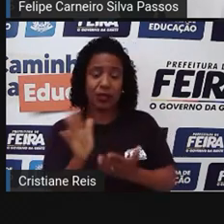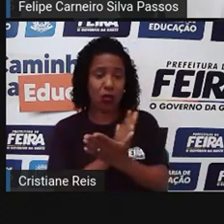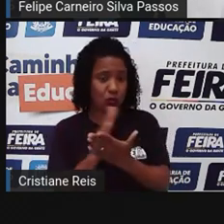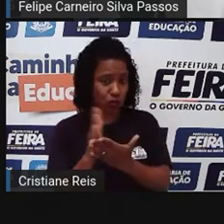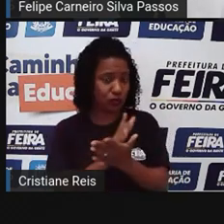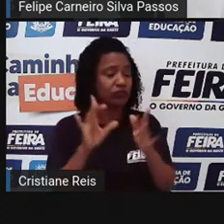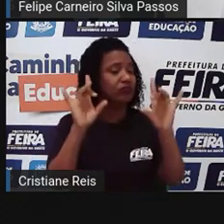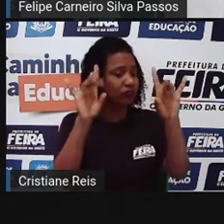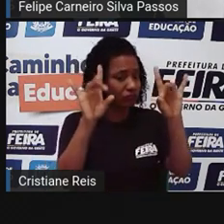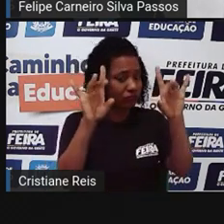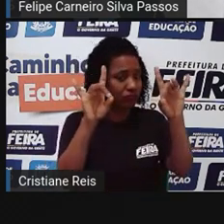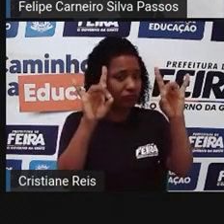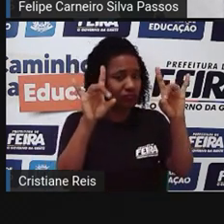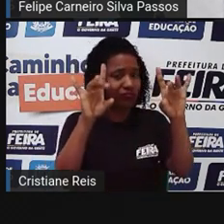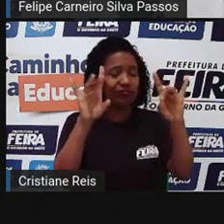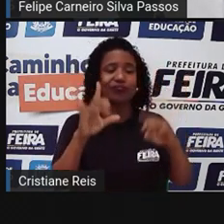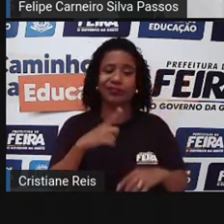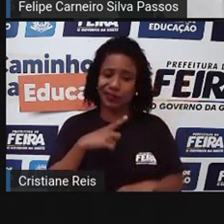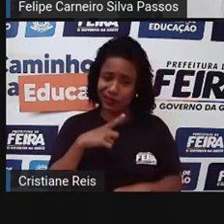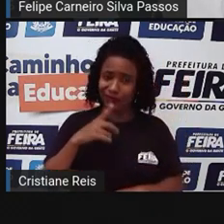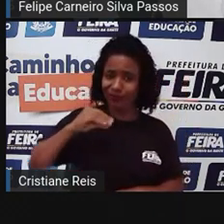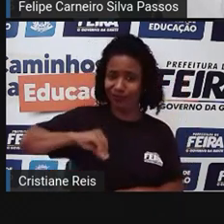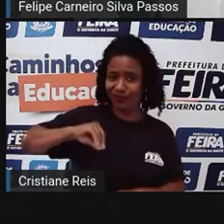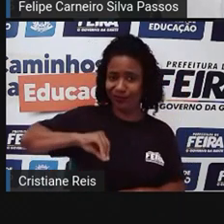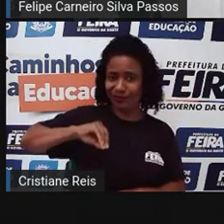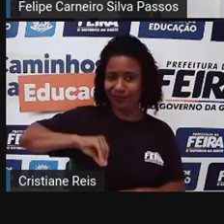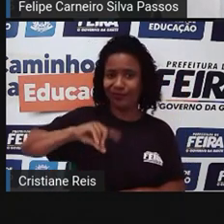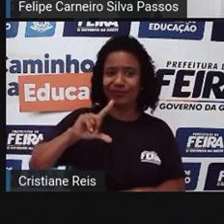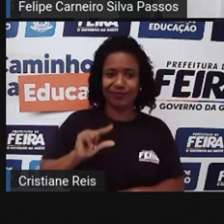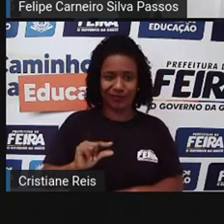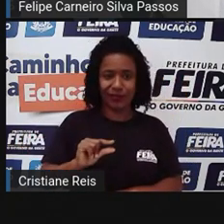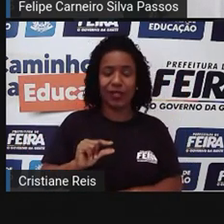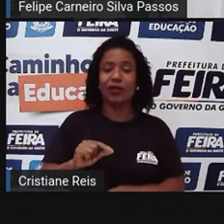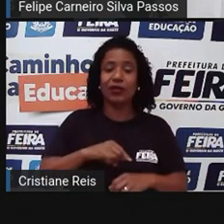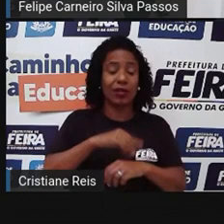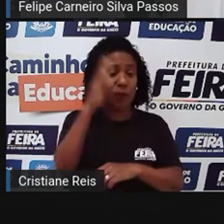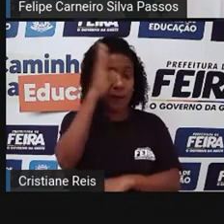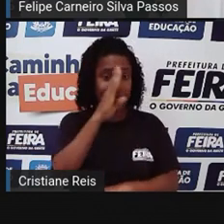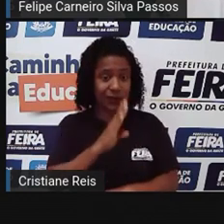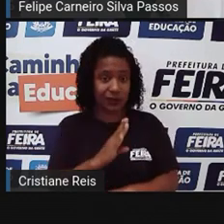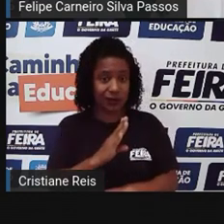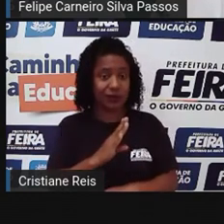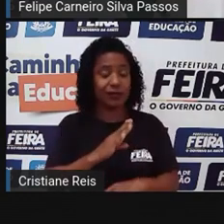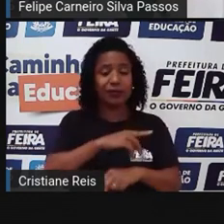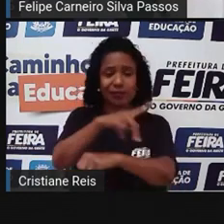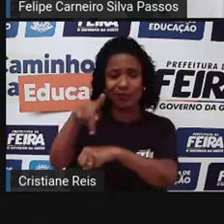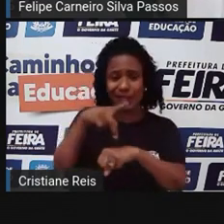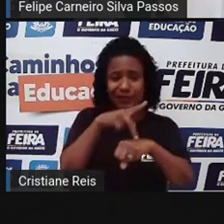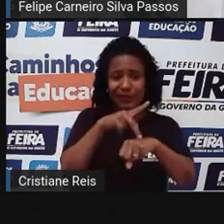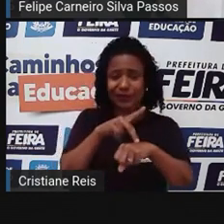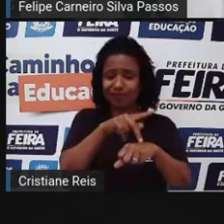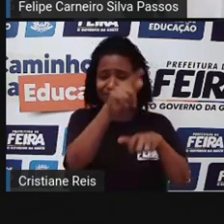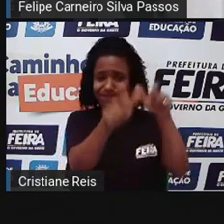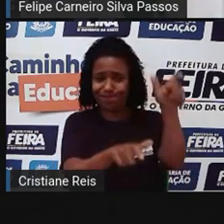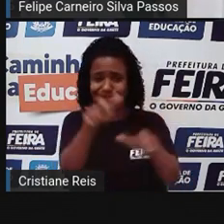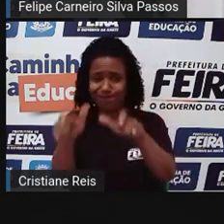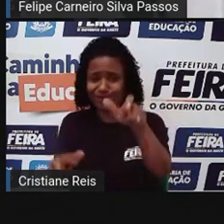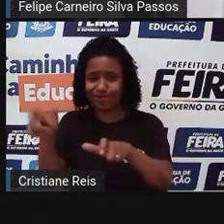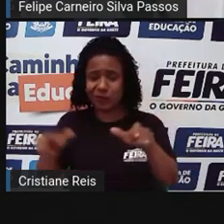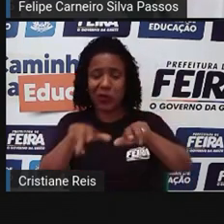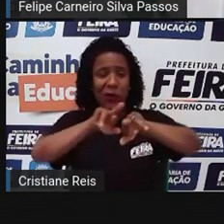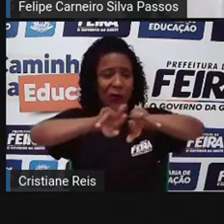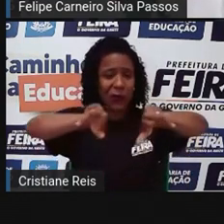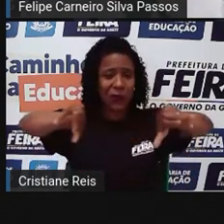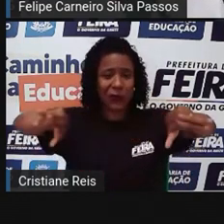tá? Então, nosso país ele ficou um país múltiplo, plural, né? E também, ao longo da nossa história, a gente